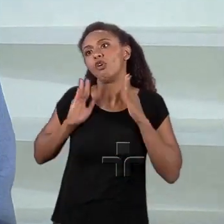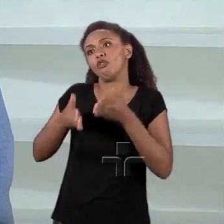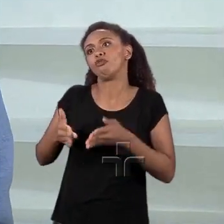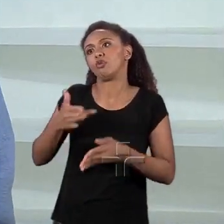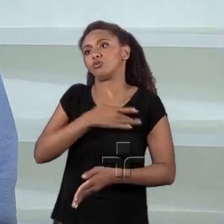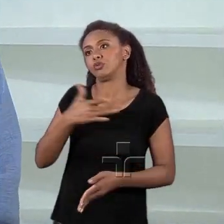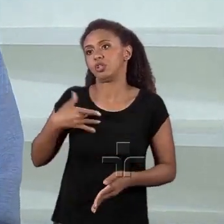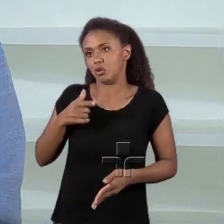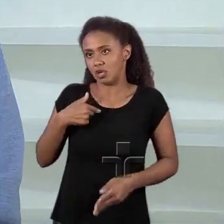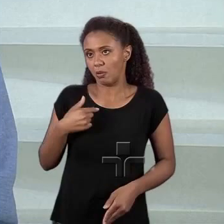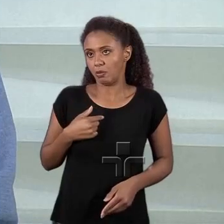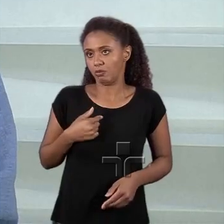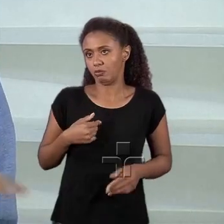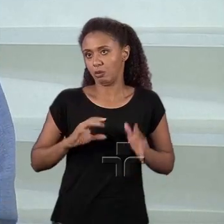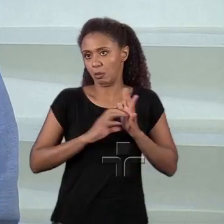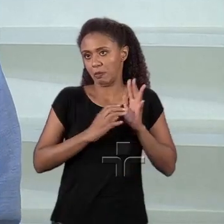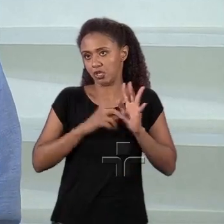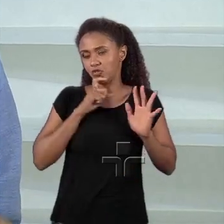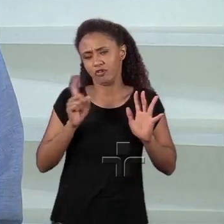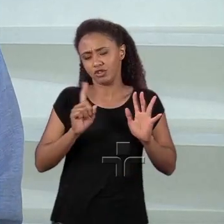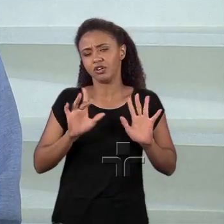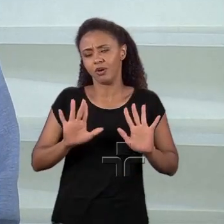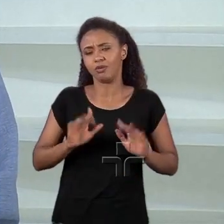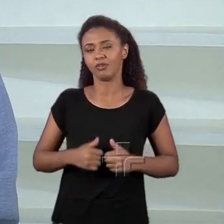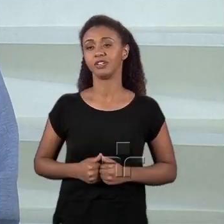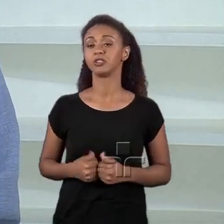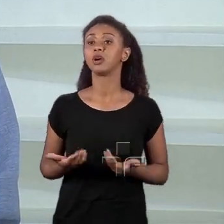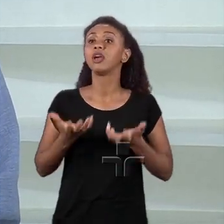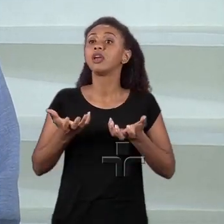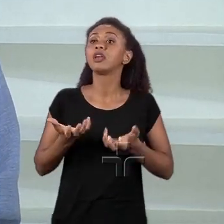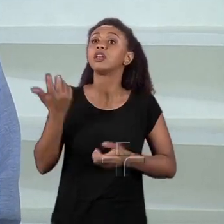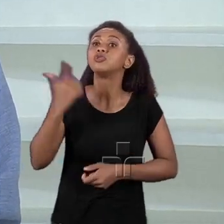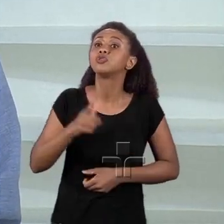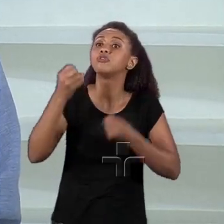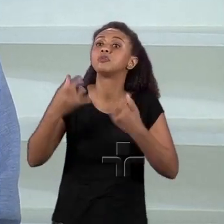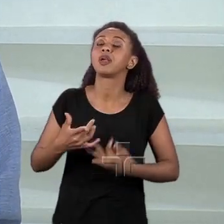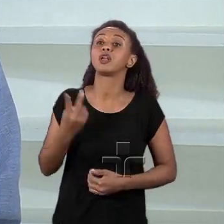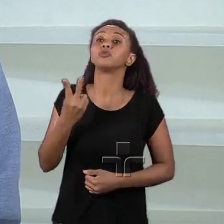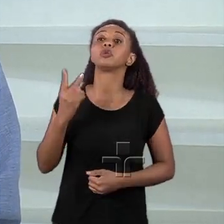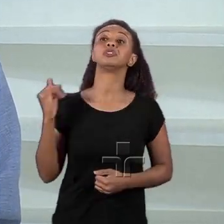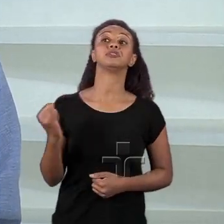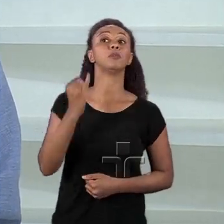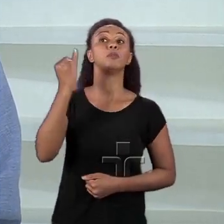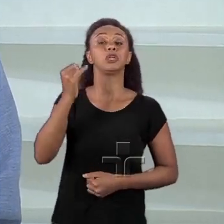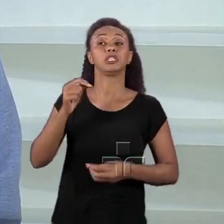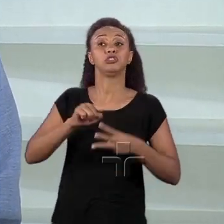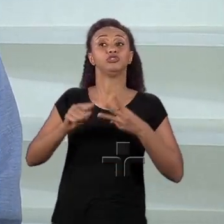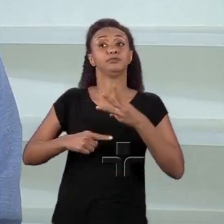só porque sou do PV. Então, nós estamos aqui no nosso programa, queria ressaltar 3 questões muito importantes para